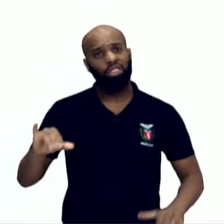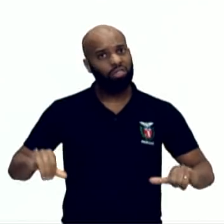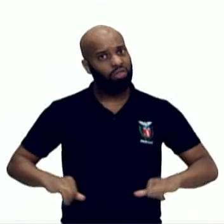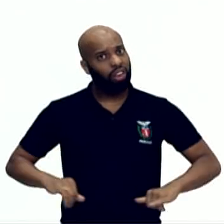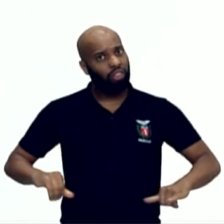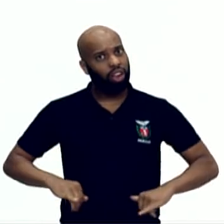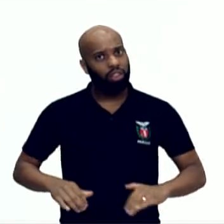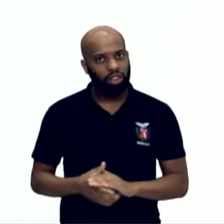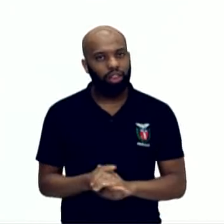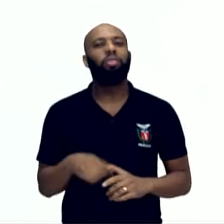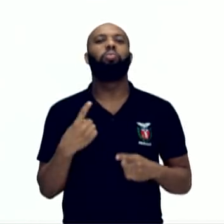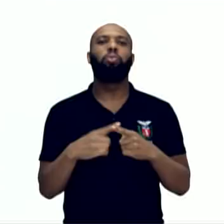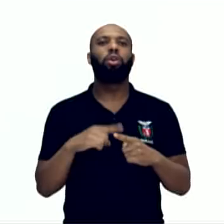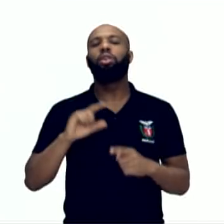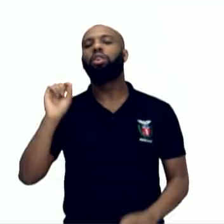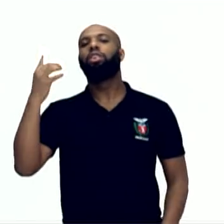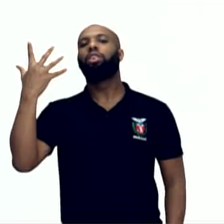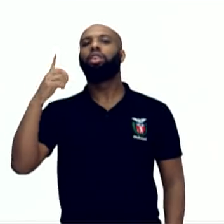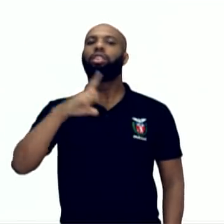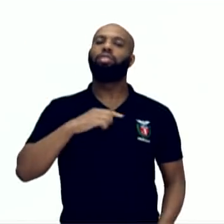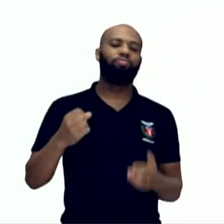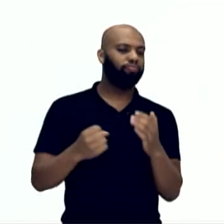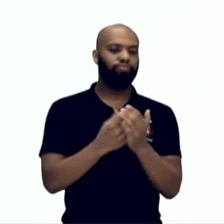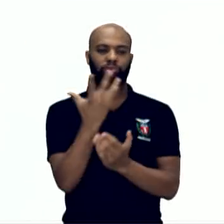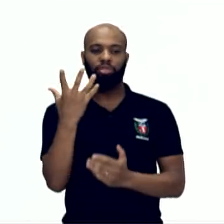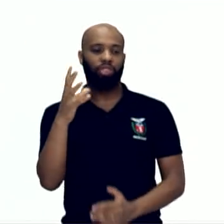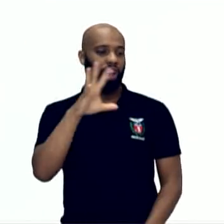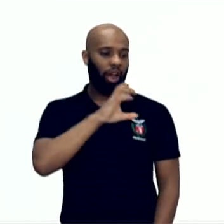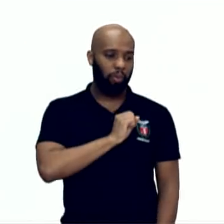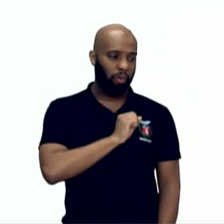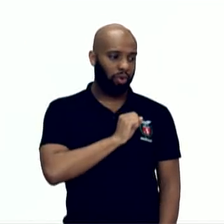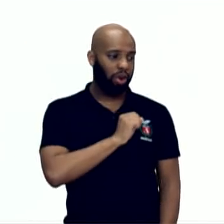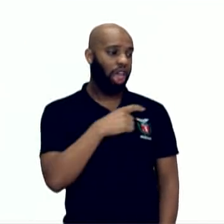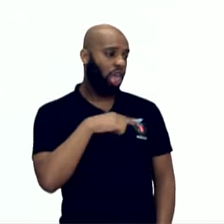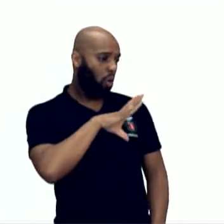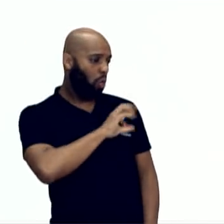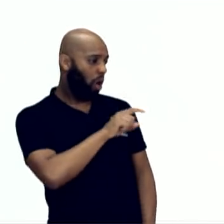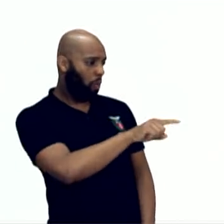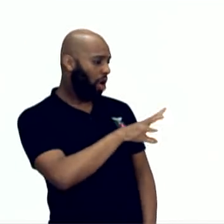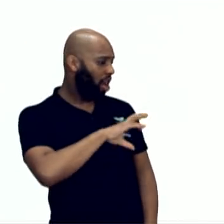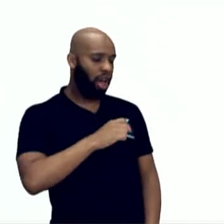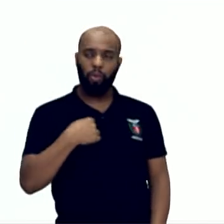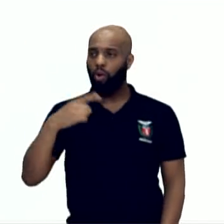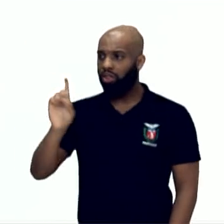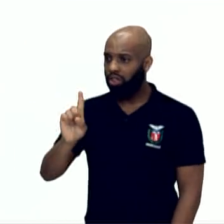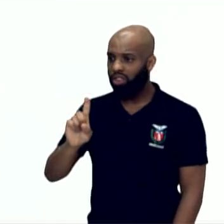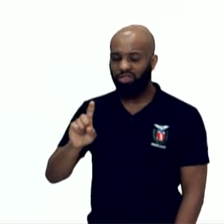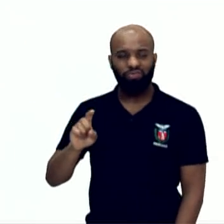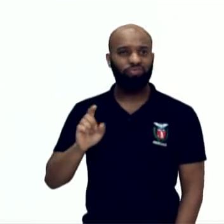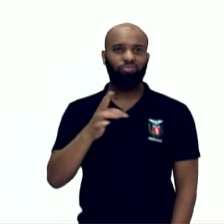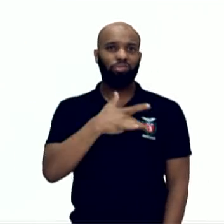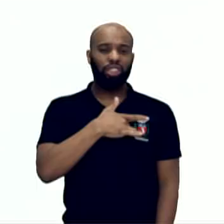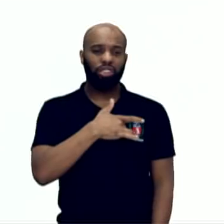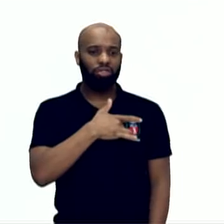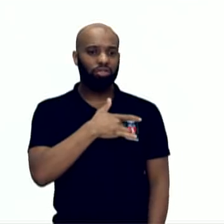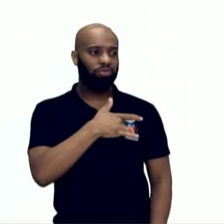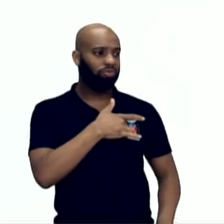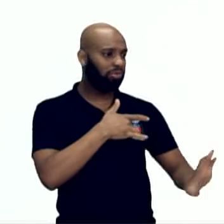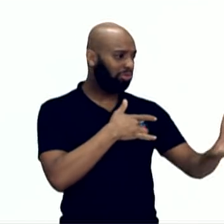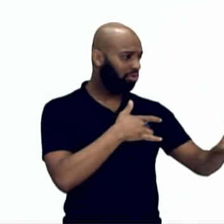quê? Porque muitas vezes os amores não são correspondidos, as paixões não dão certo e as